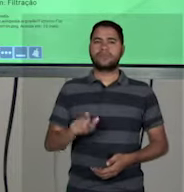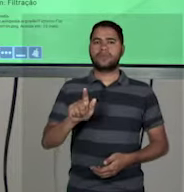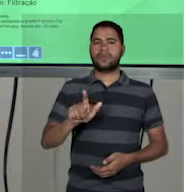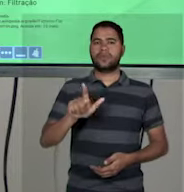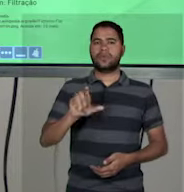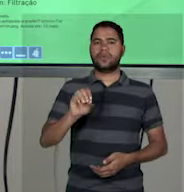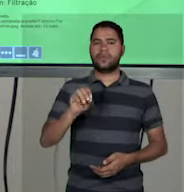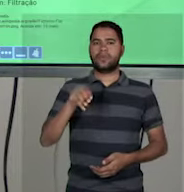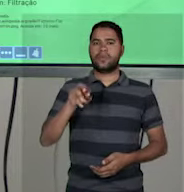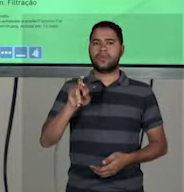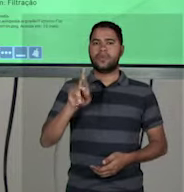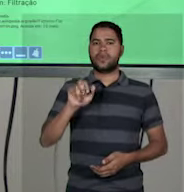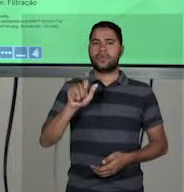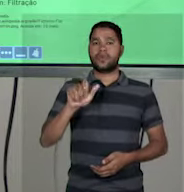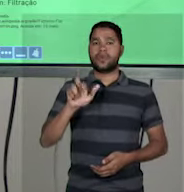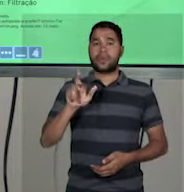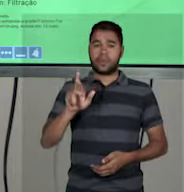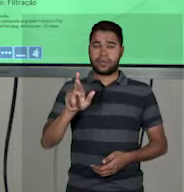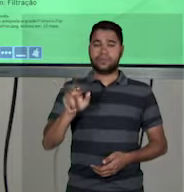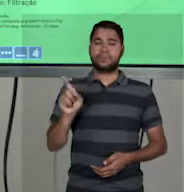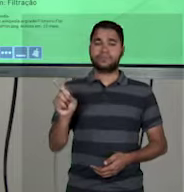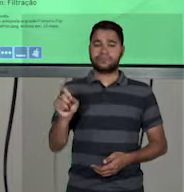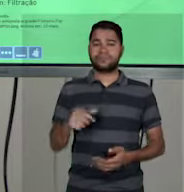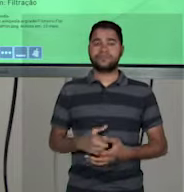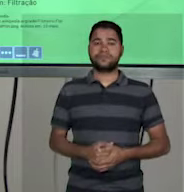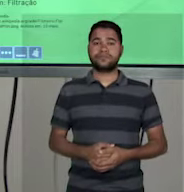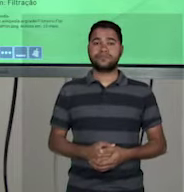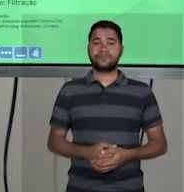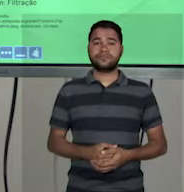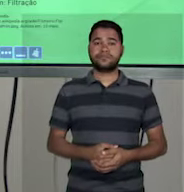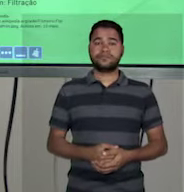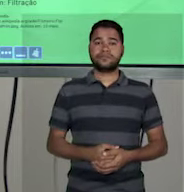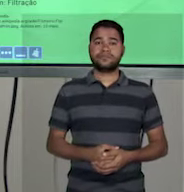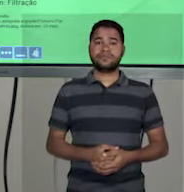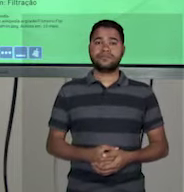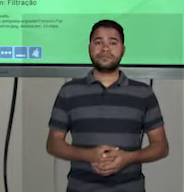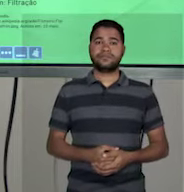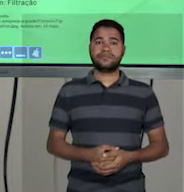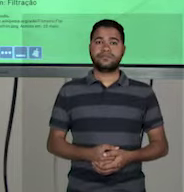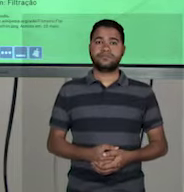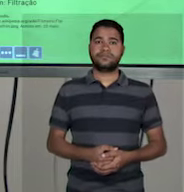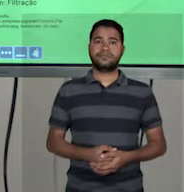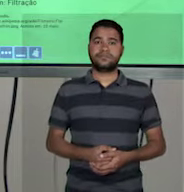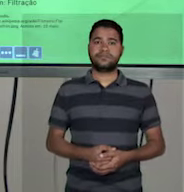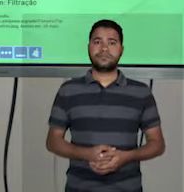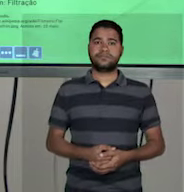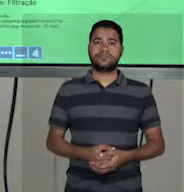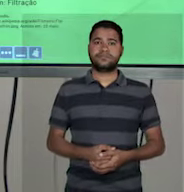glomerular, perdão, foi quase um trava-línguas aqui, para ser